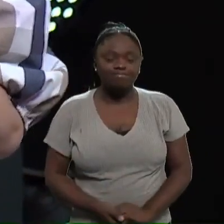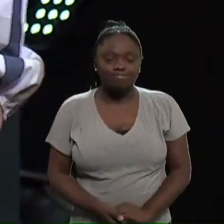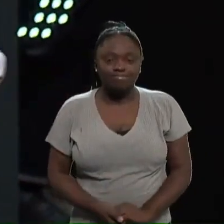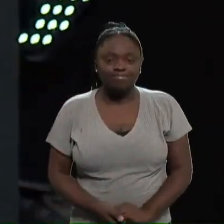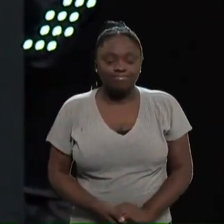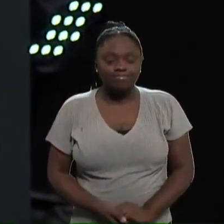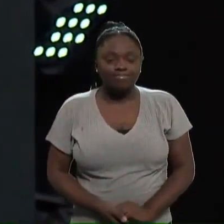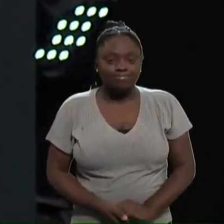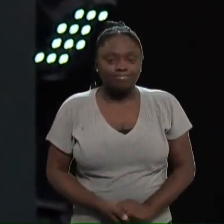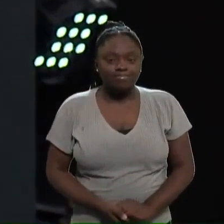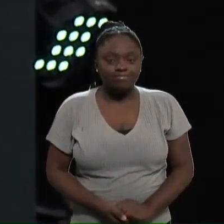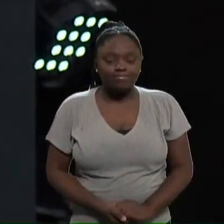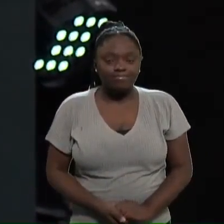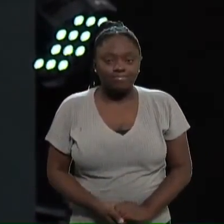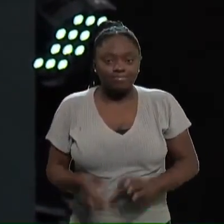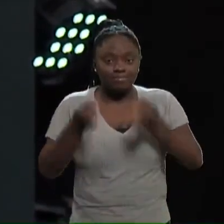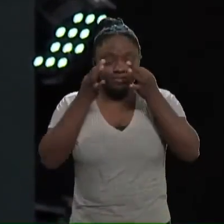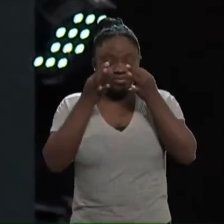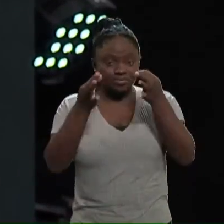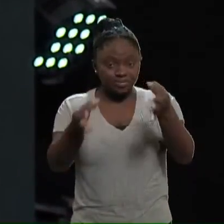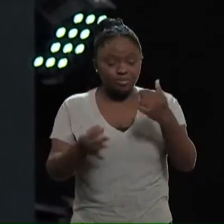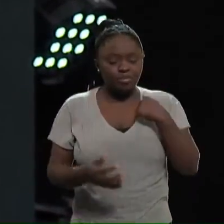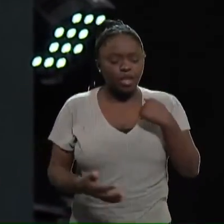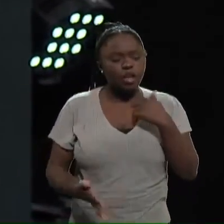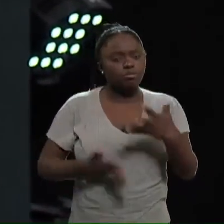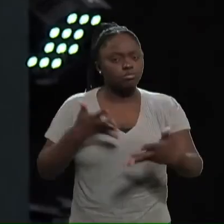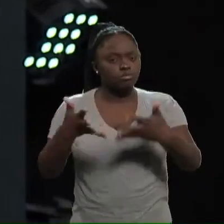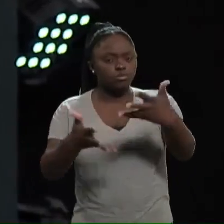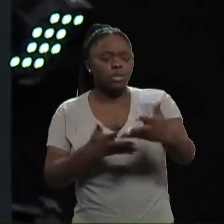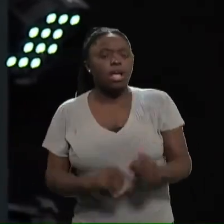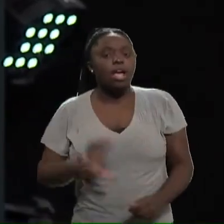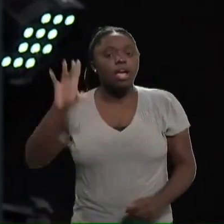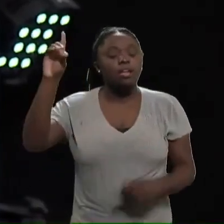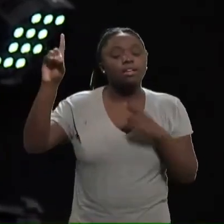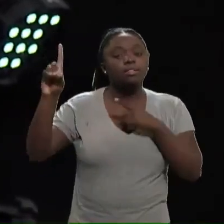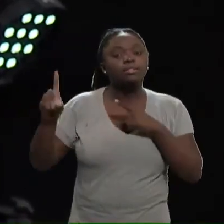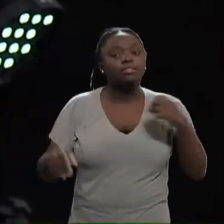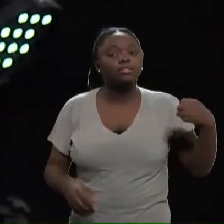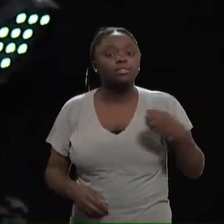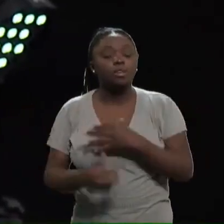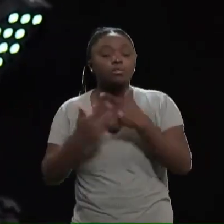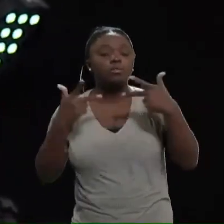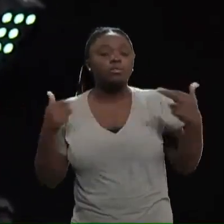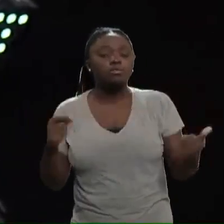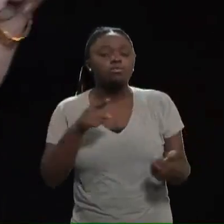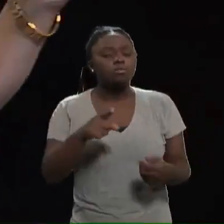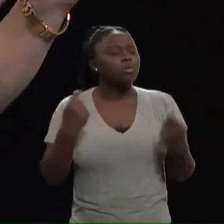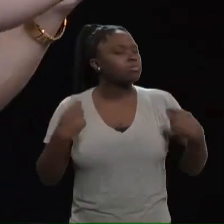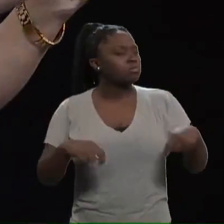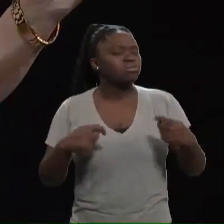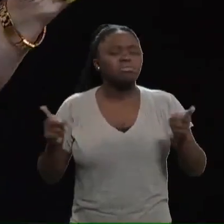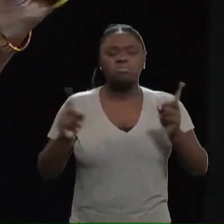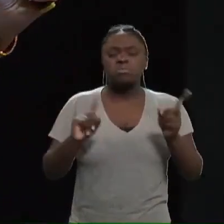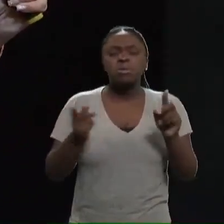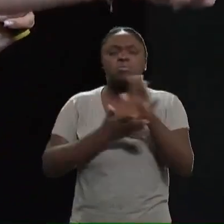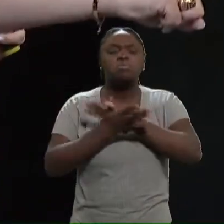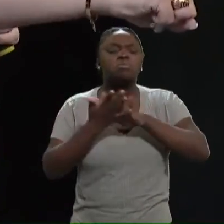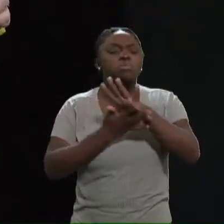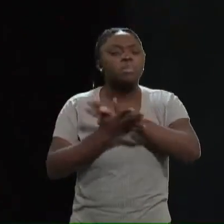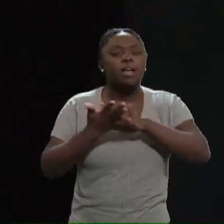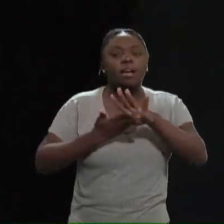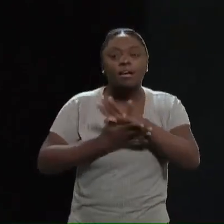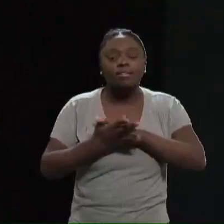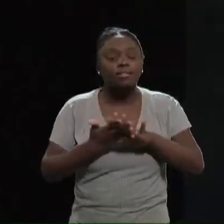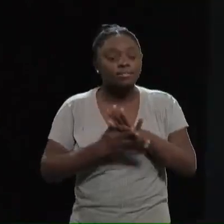Presta atenção no que eu estou te falando. Quando Deus tem algo novo para você, você não precisa de um cenário ao seu